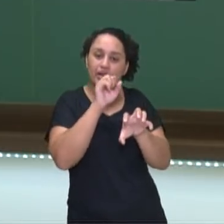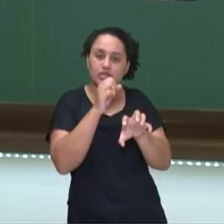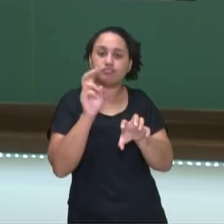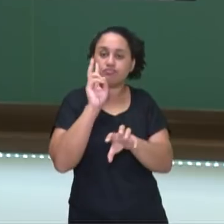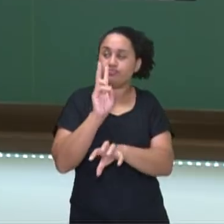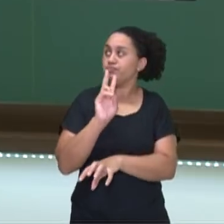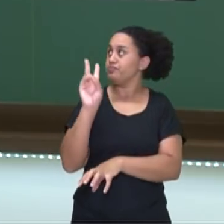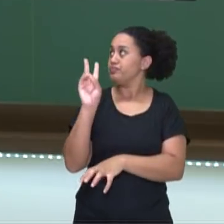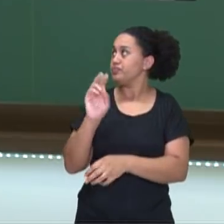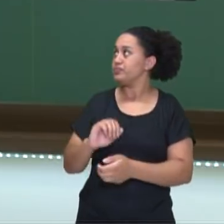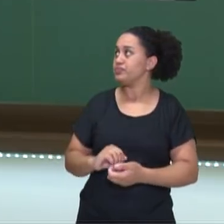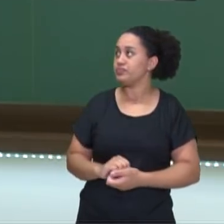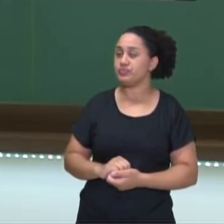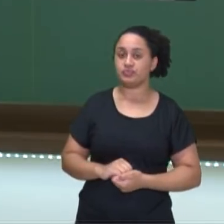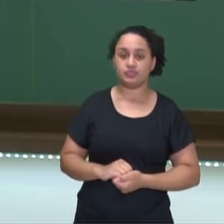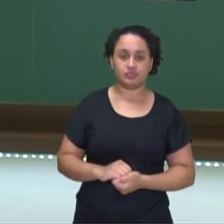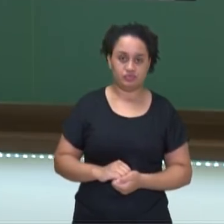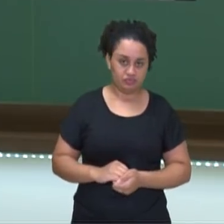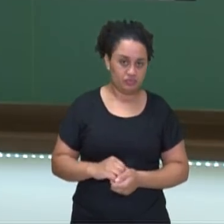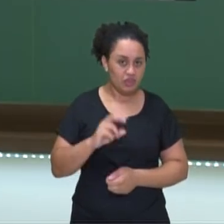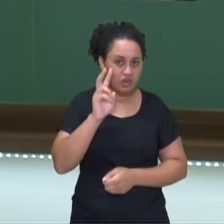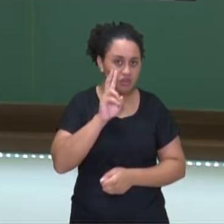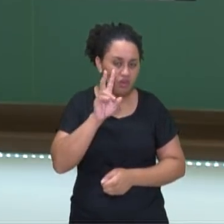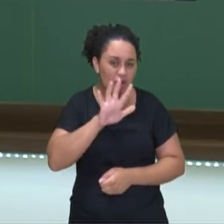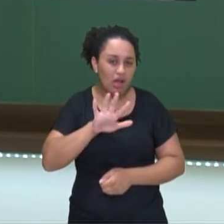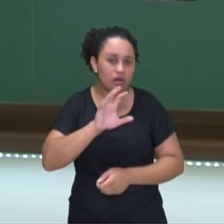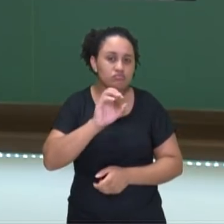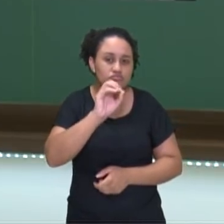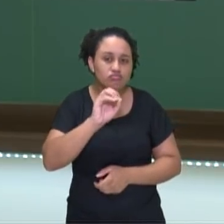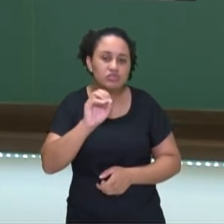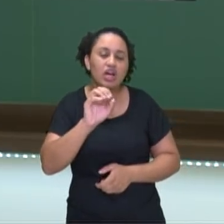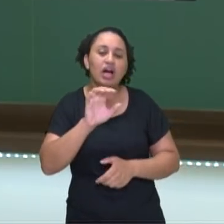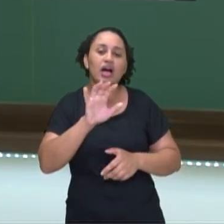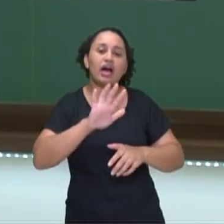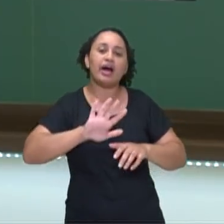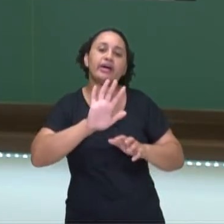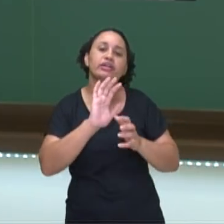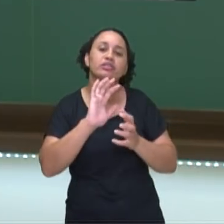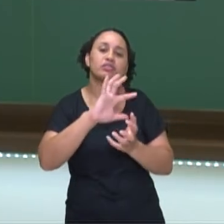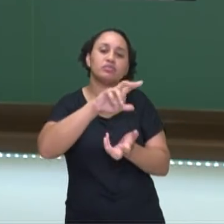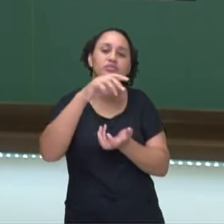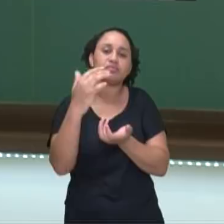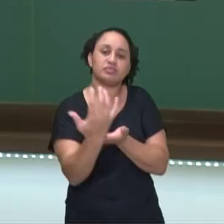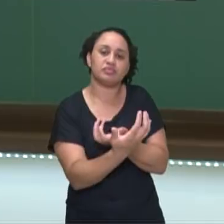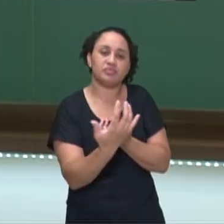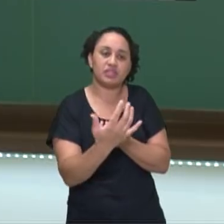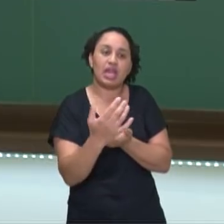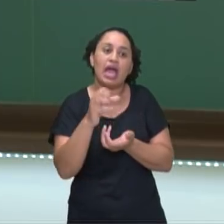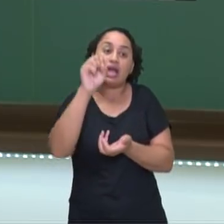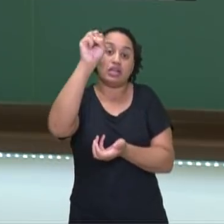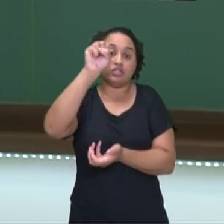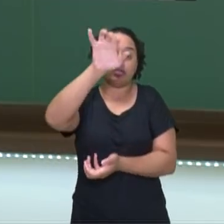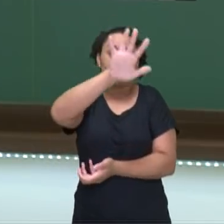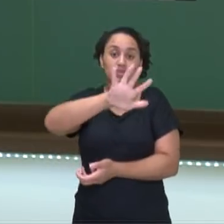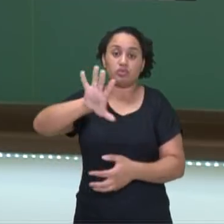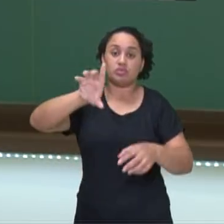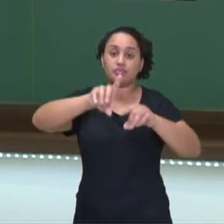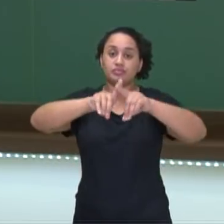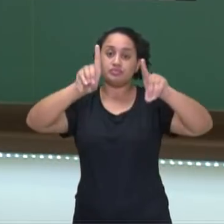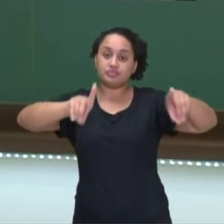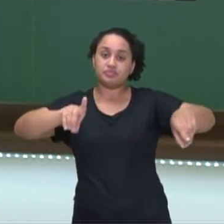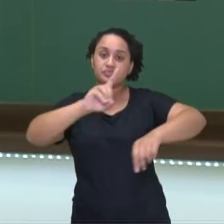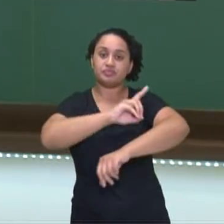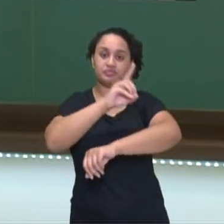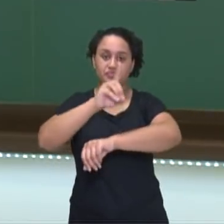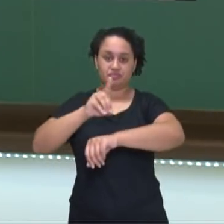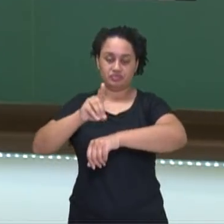parte mais a oeste da África, na chamada África Ocidental, sul do deserto do Saara.